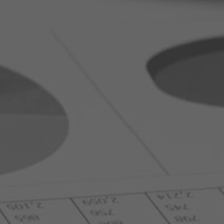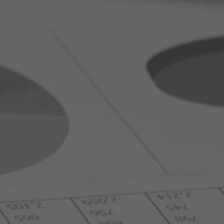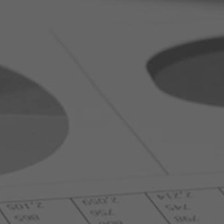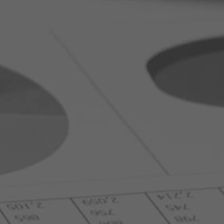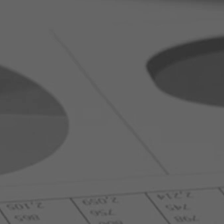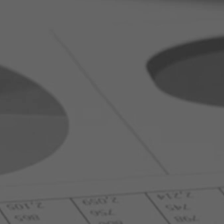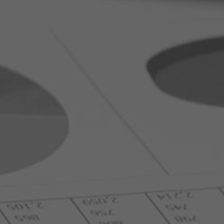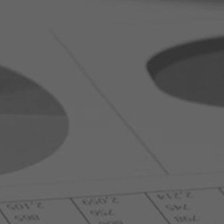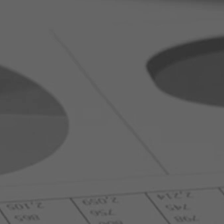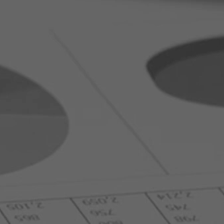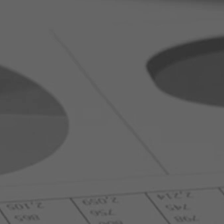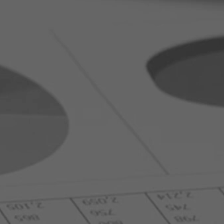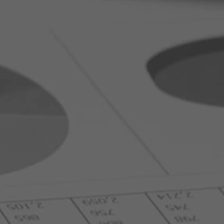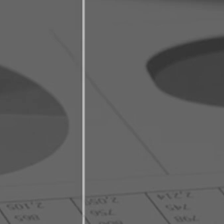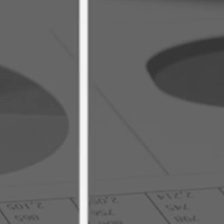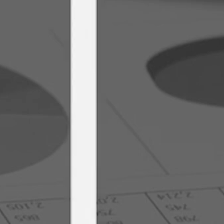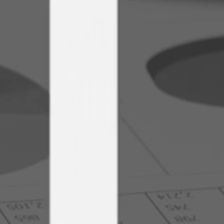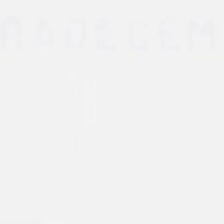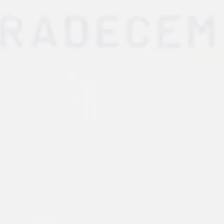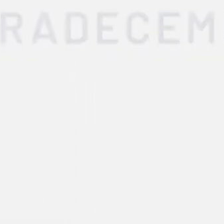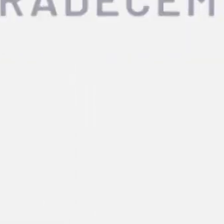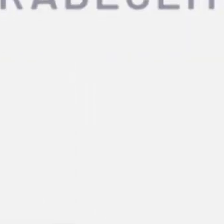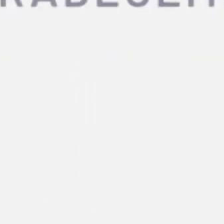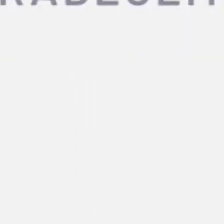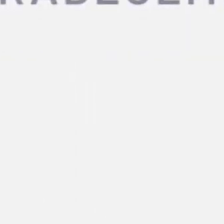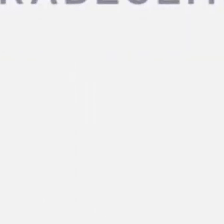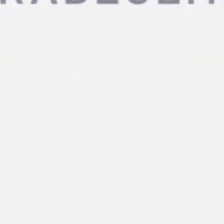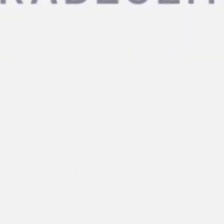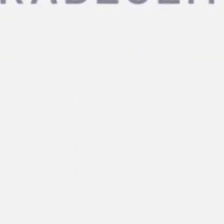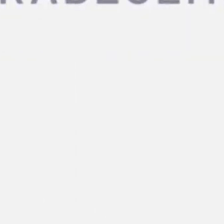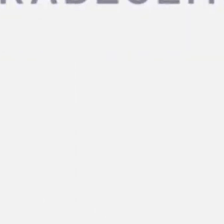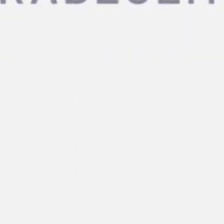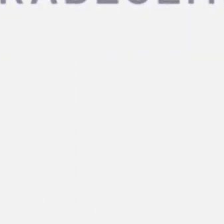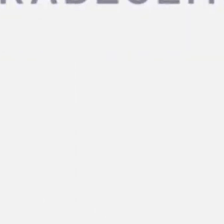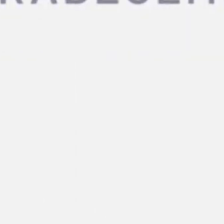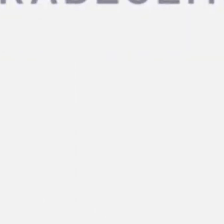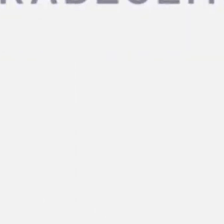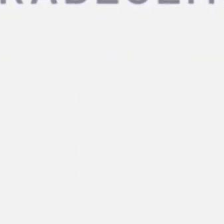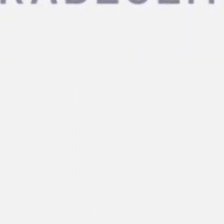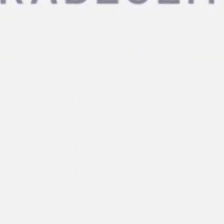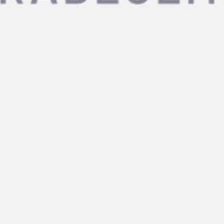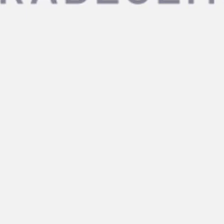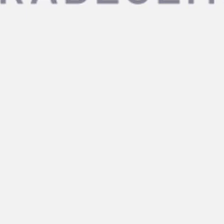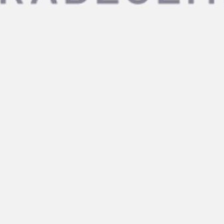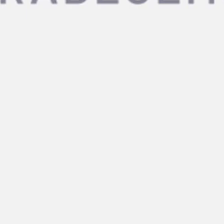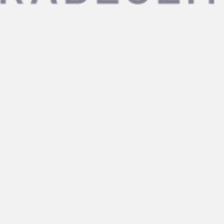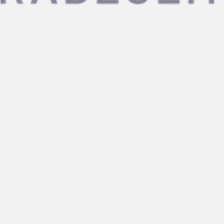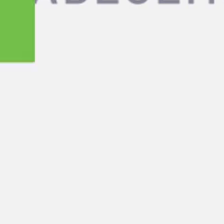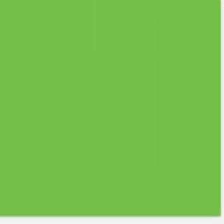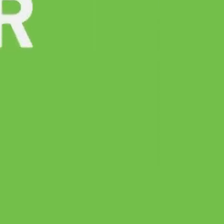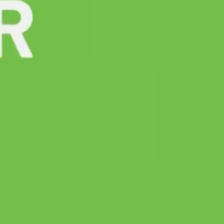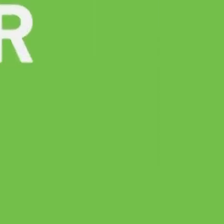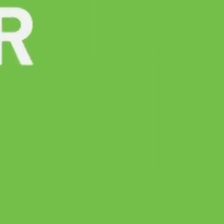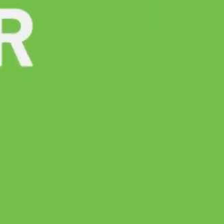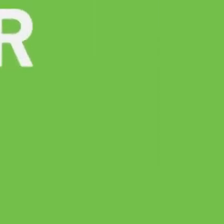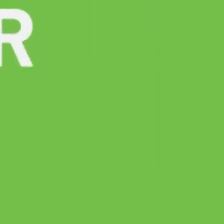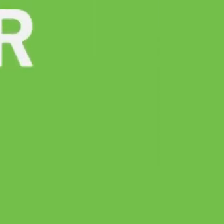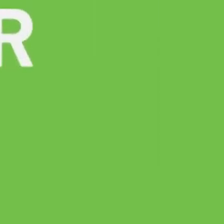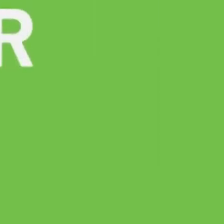confiança e descubra como declarar no imposto de renda a destinação. As crianças e toda a comunidade agradecem. Saiba mais em